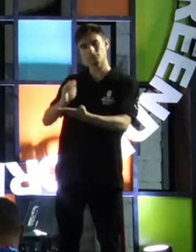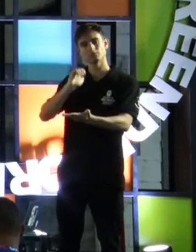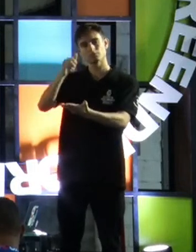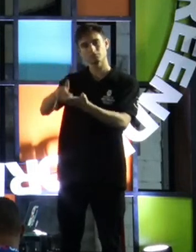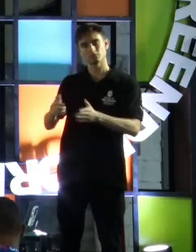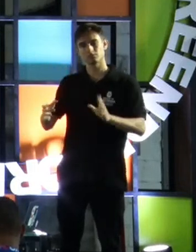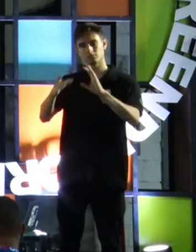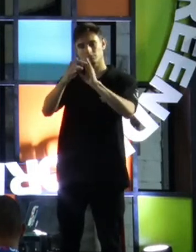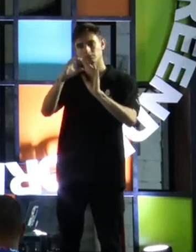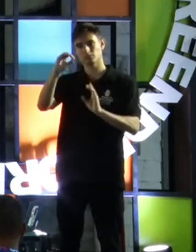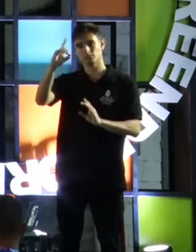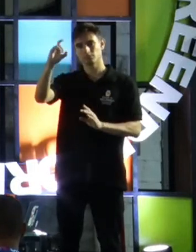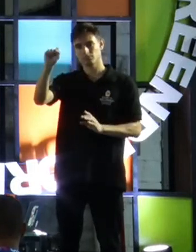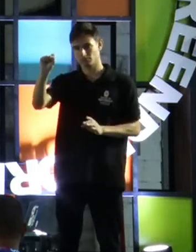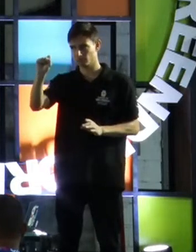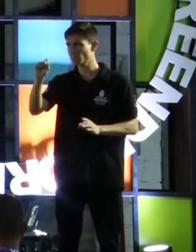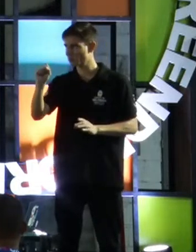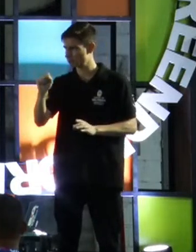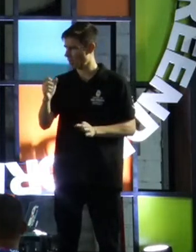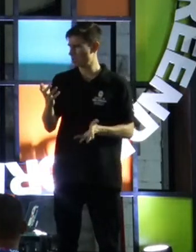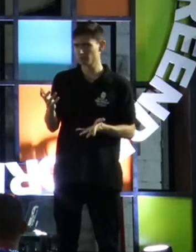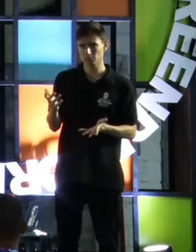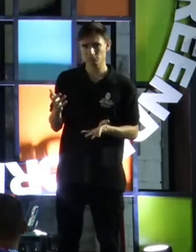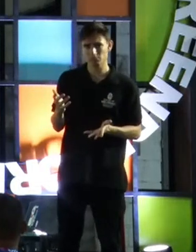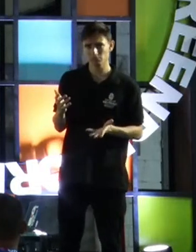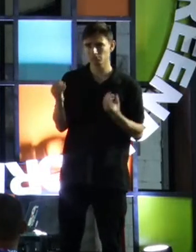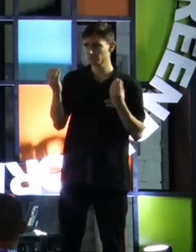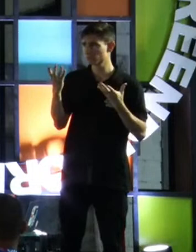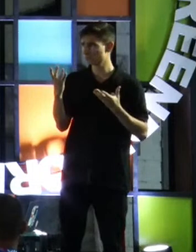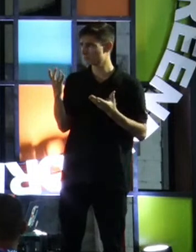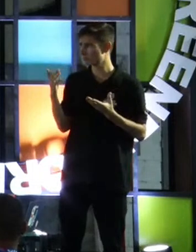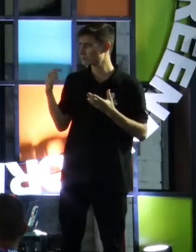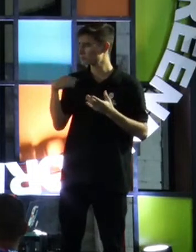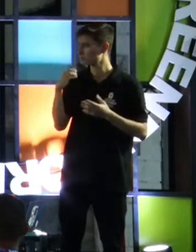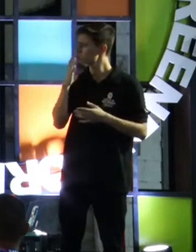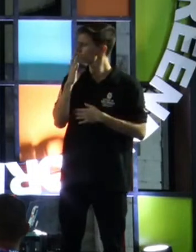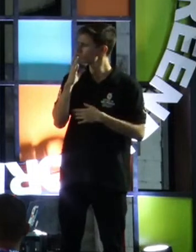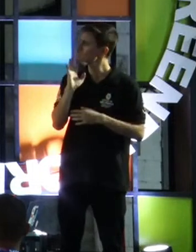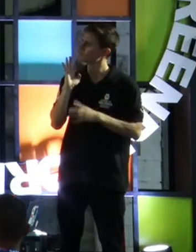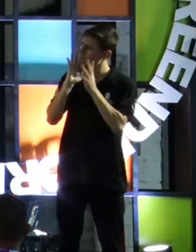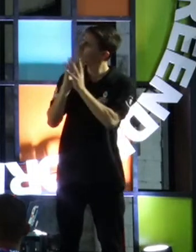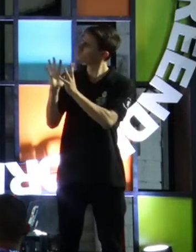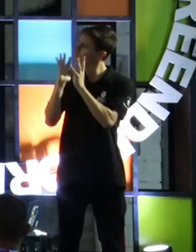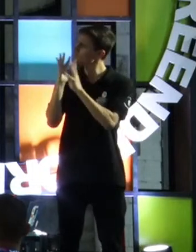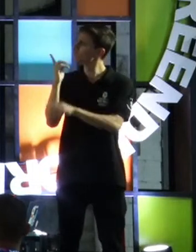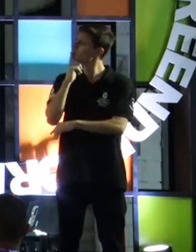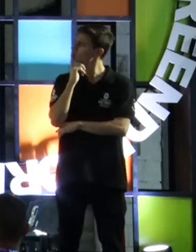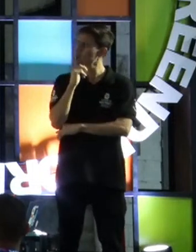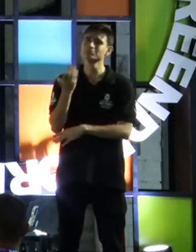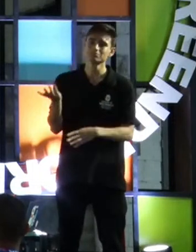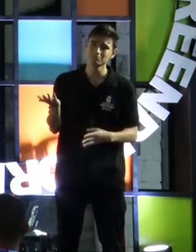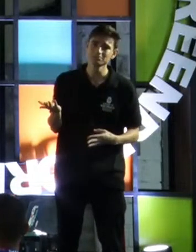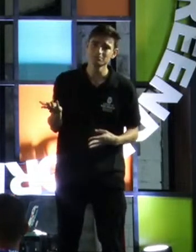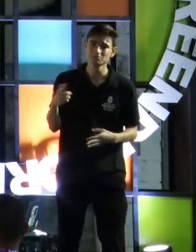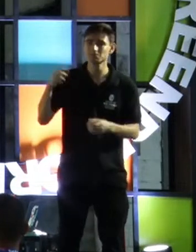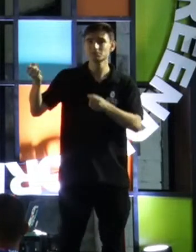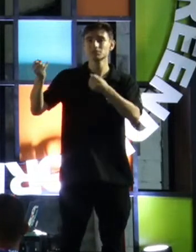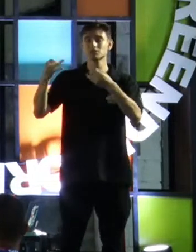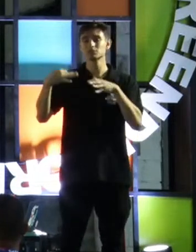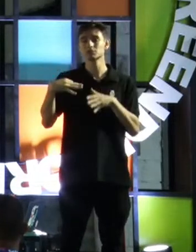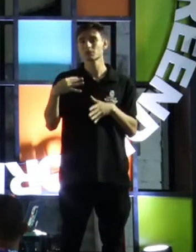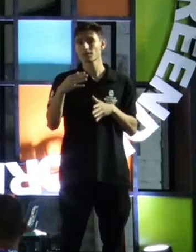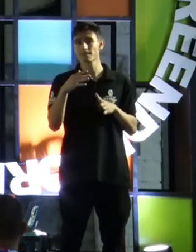com os ODS. Aí eu, eita, opa, aí comecei a prestar atenção no que ele estava dizendo. Aí ele citou uma